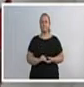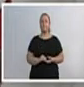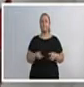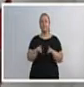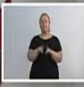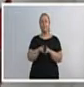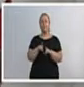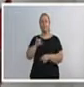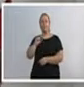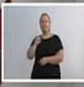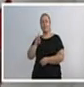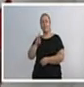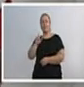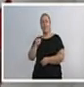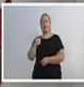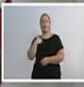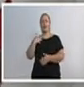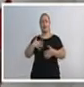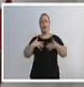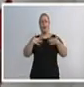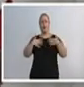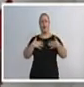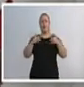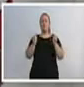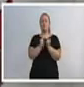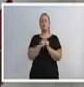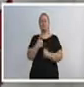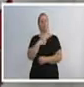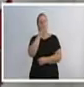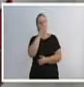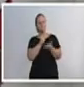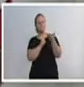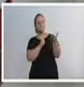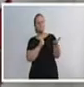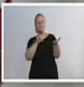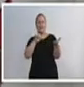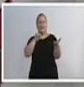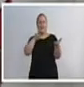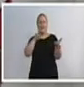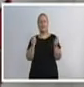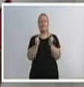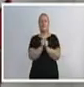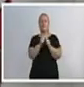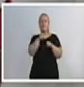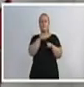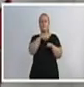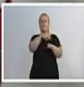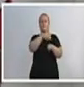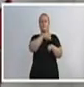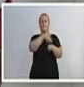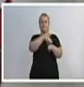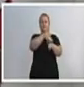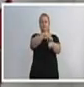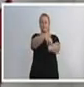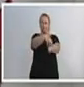que muito me prestigia, uma alegria muito grande ver vocês presentes nessa casa, acompanhada do seu cão-guia. Quero destacar também